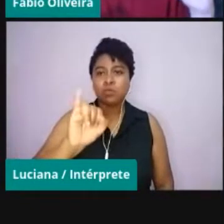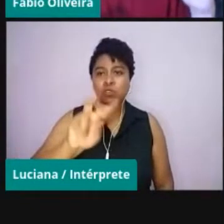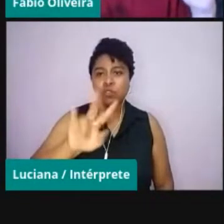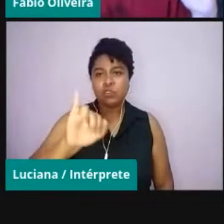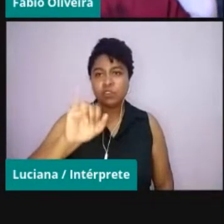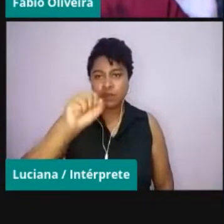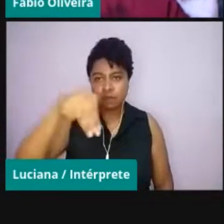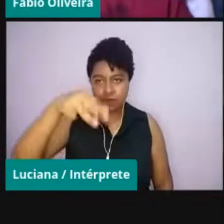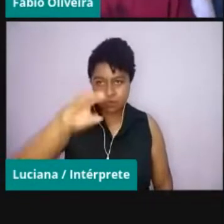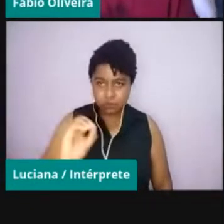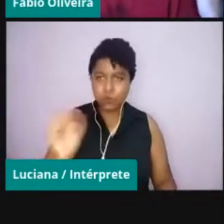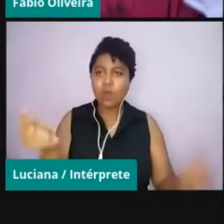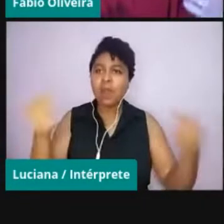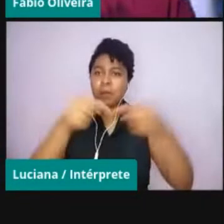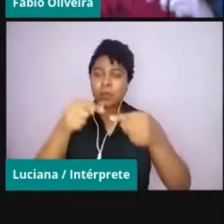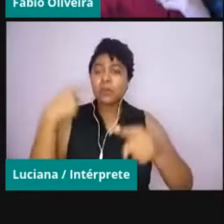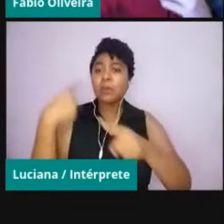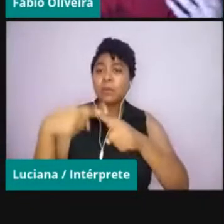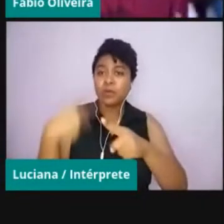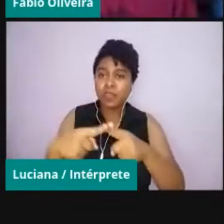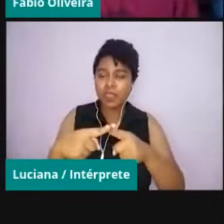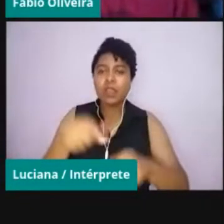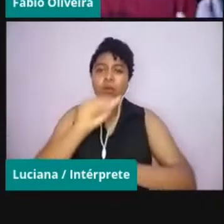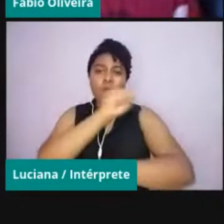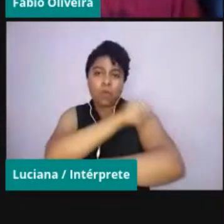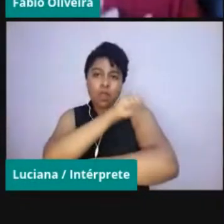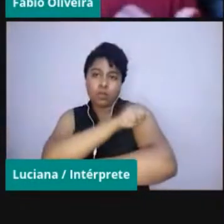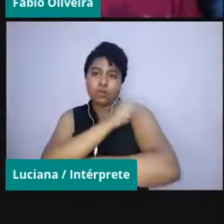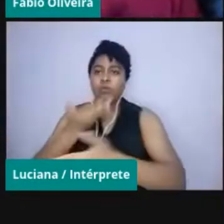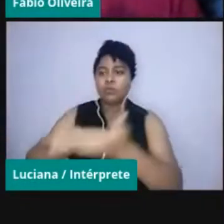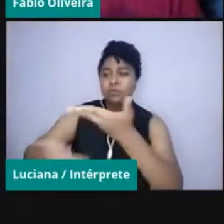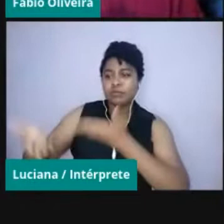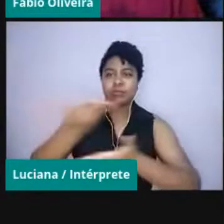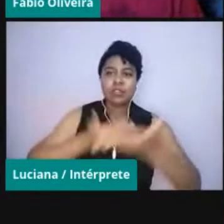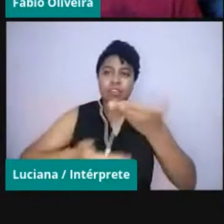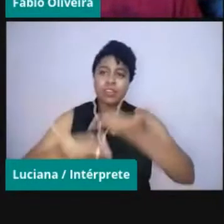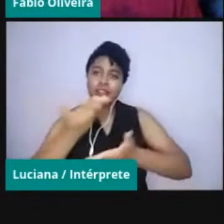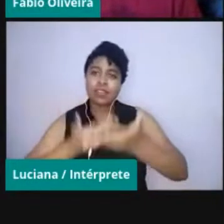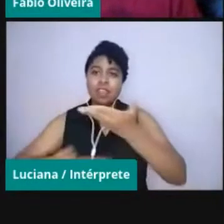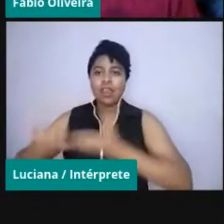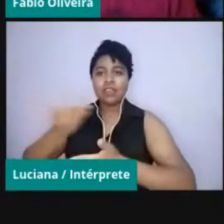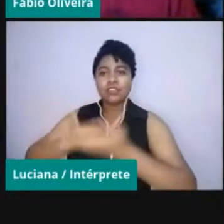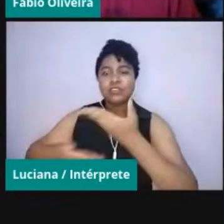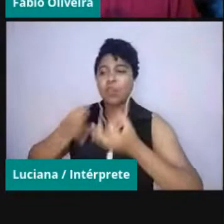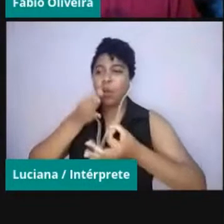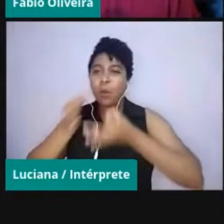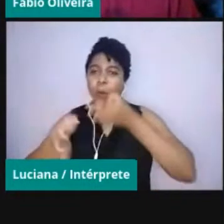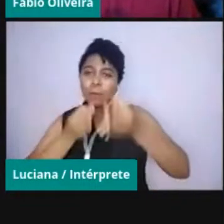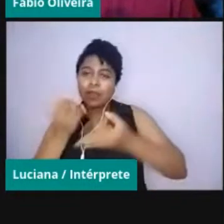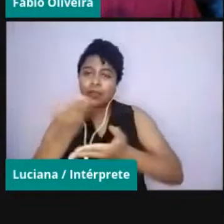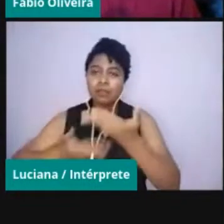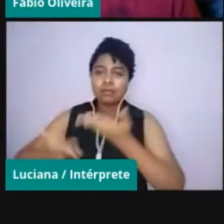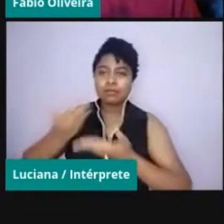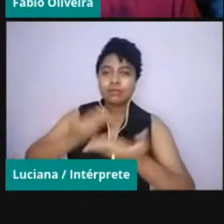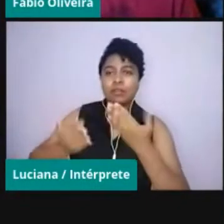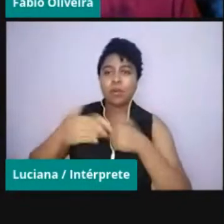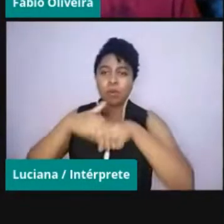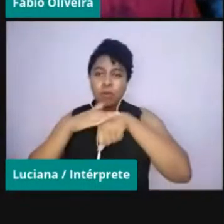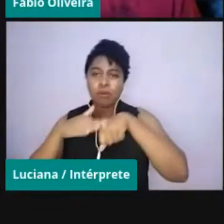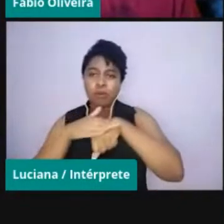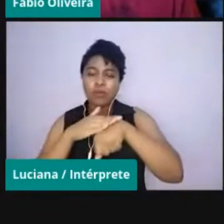com o mestre e com o cenário, e até mesmo vivenciando experiências que eles